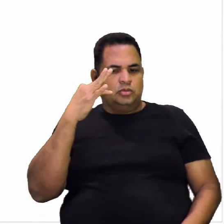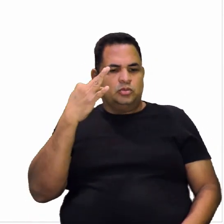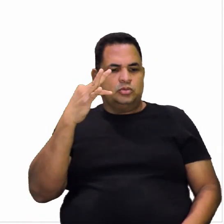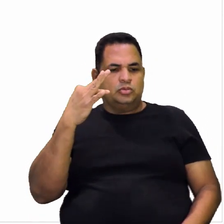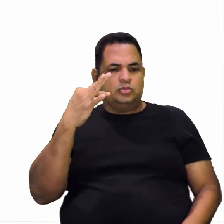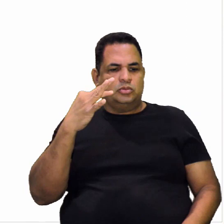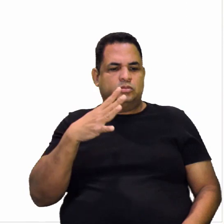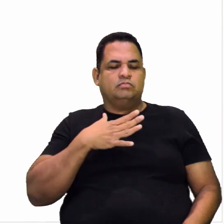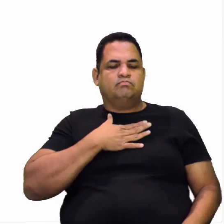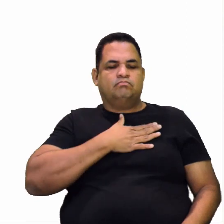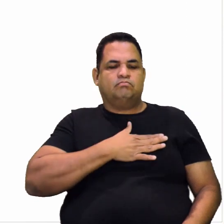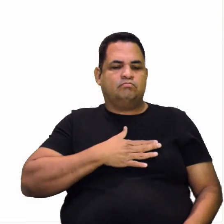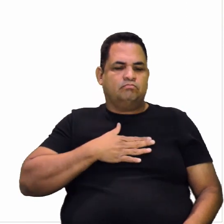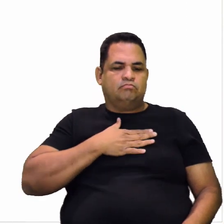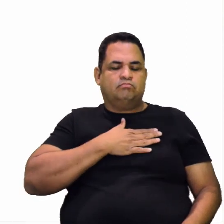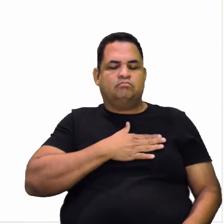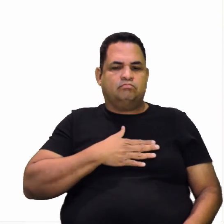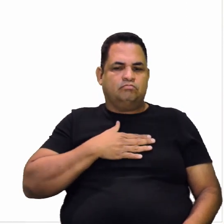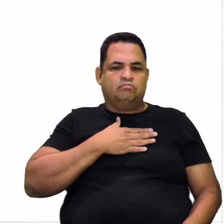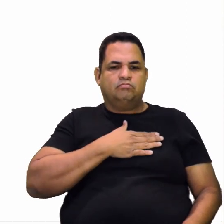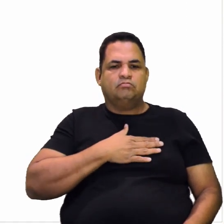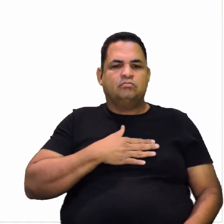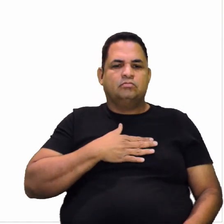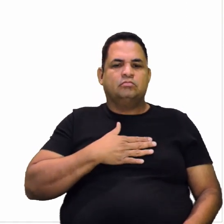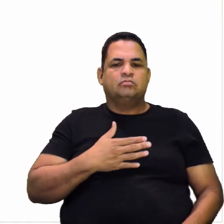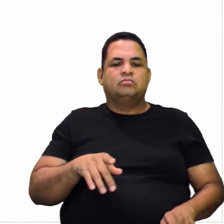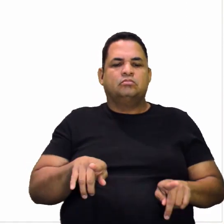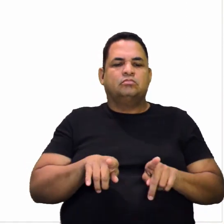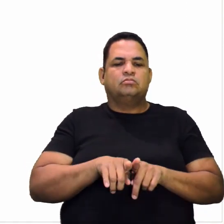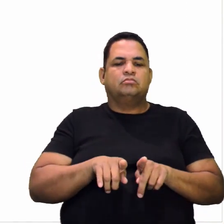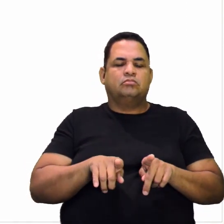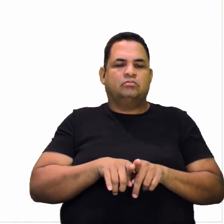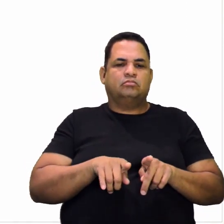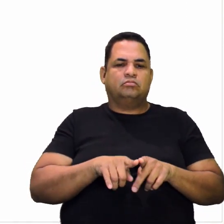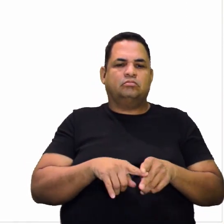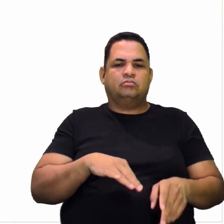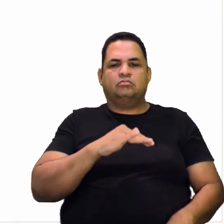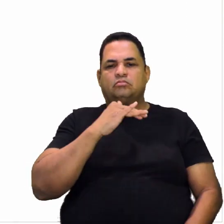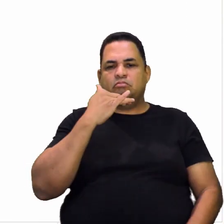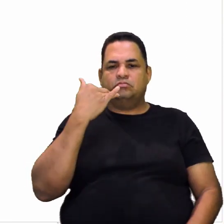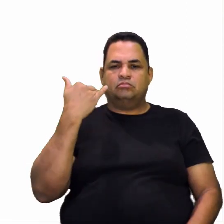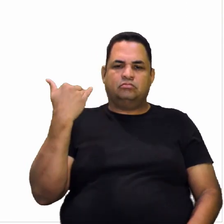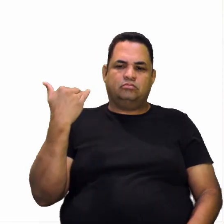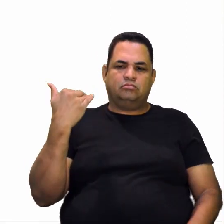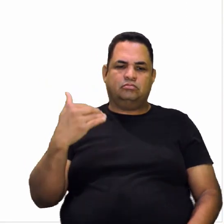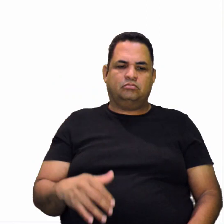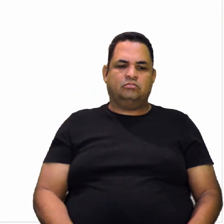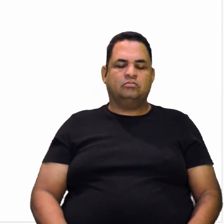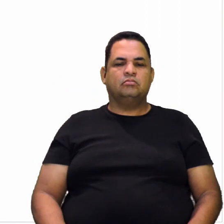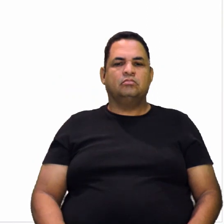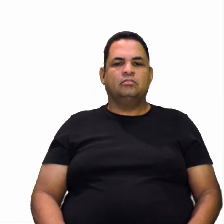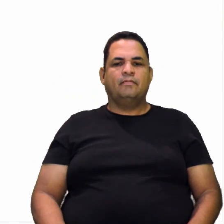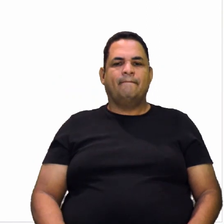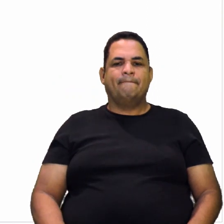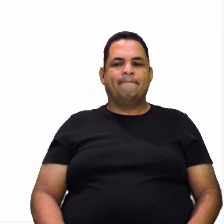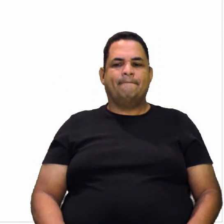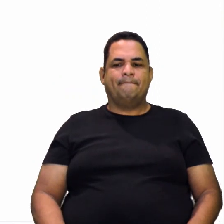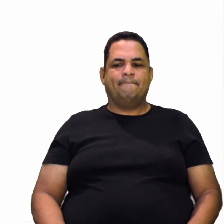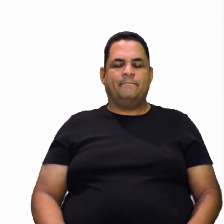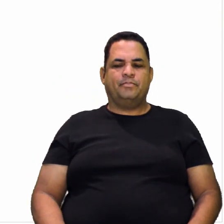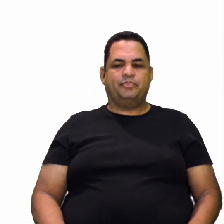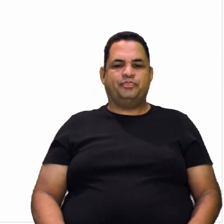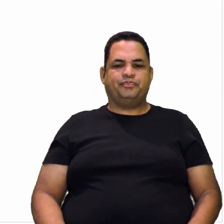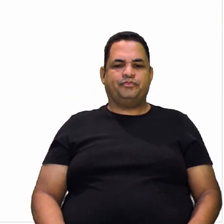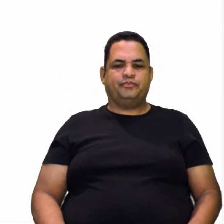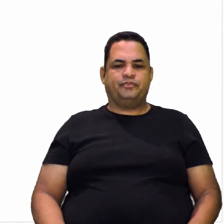aceitar a dor e aceitar o prazer, a aventura e também o